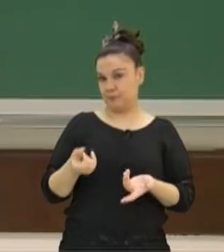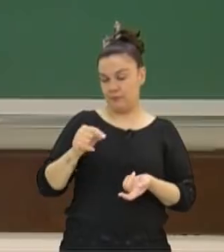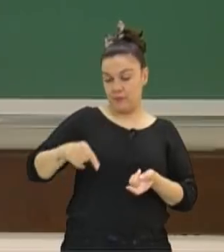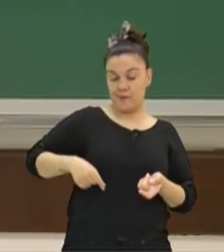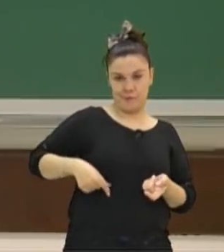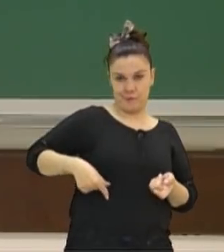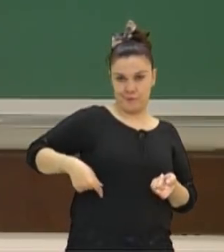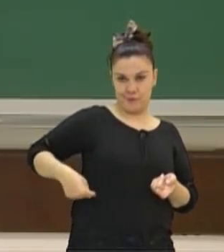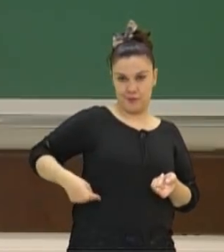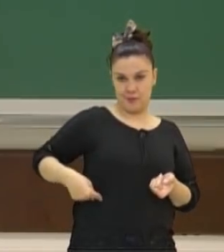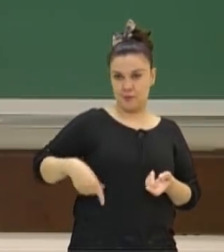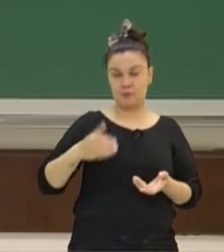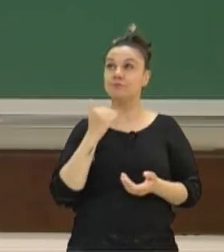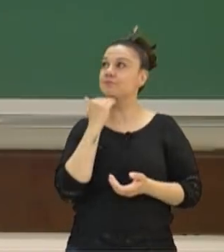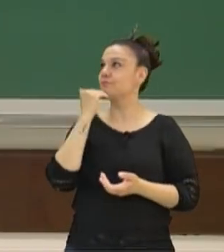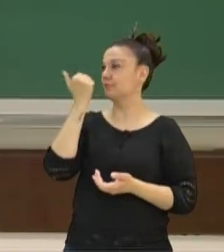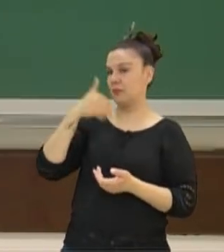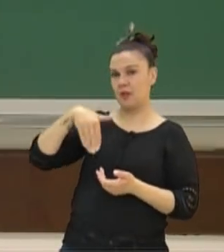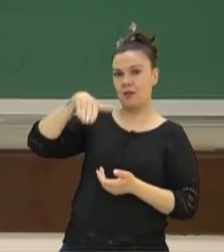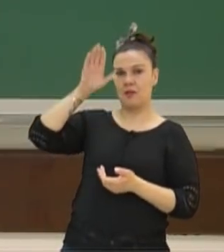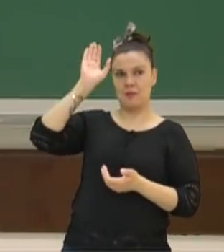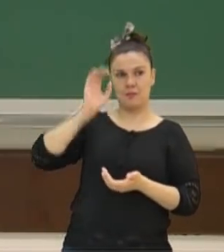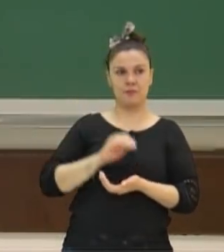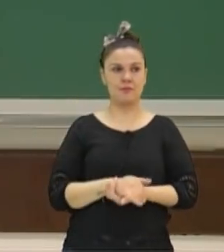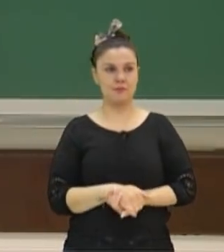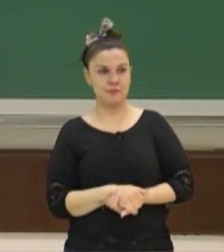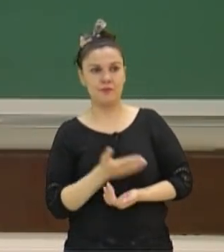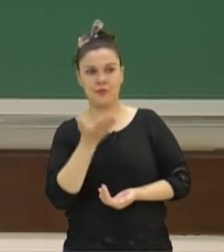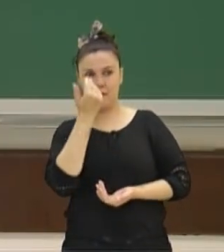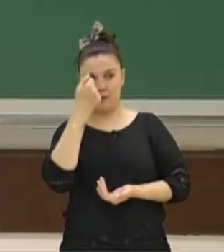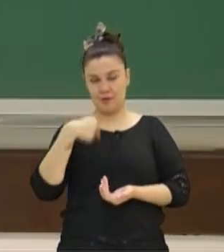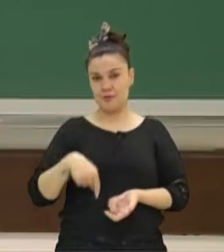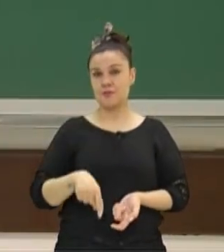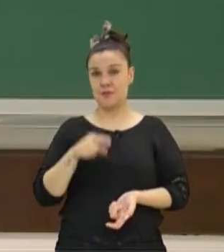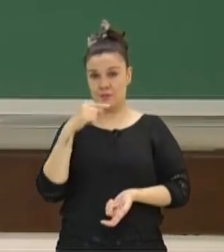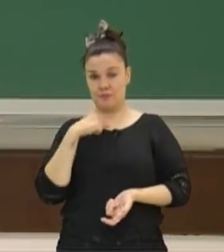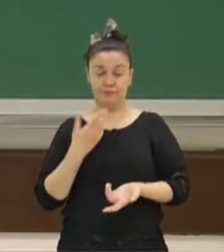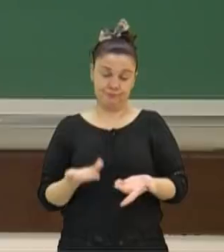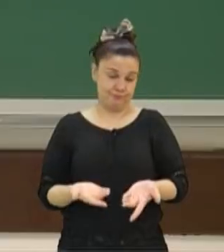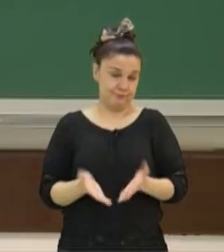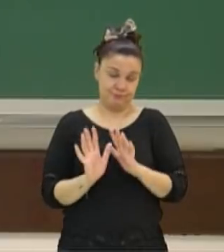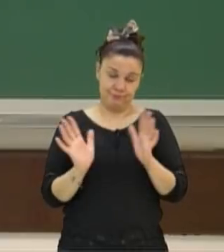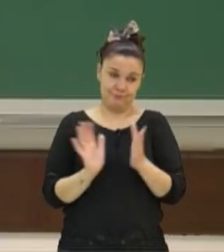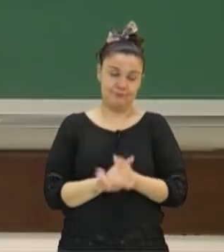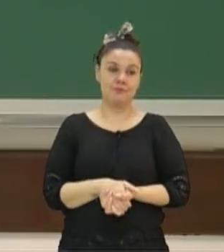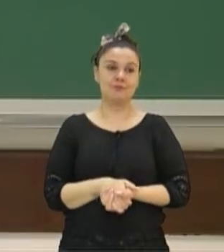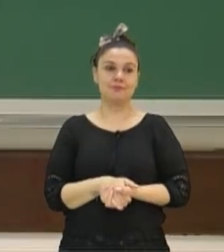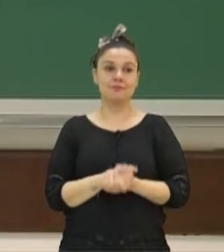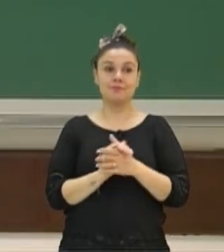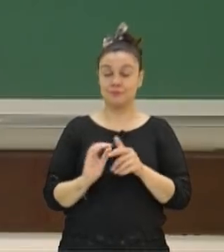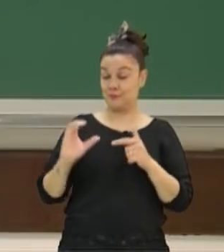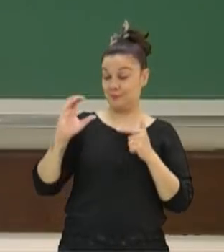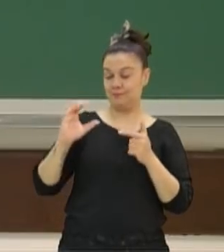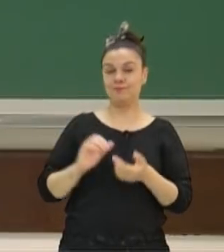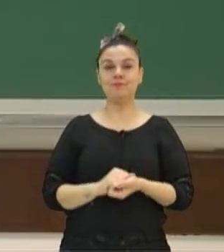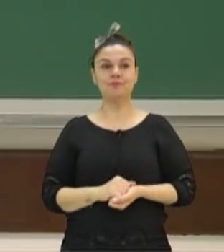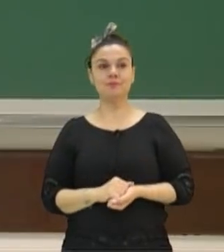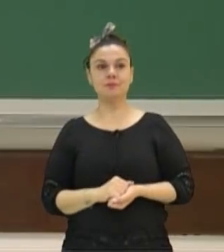biliar, claro que não, né? Essa é uma estrutura lá do sistema digestório. Então, era a resposta aqui, a letra